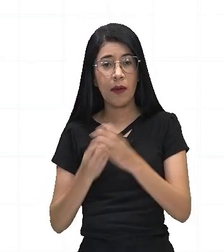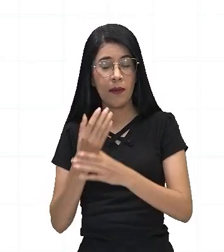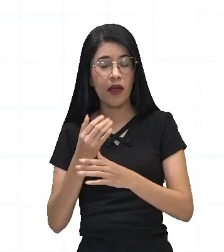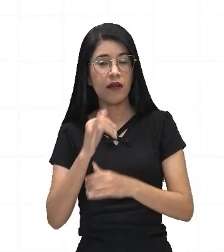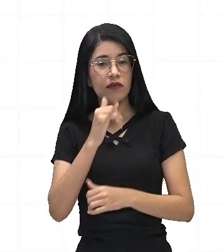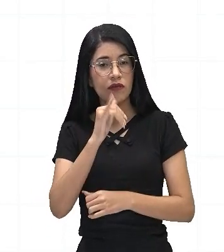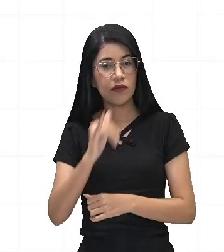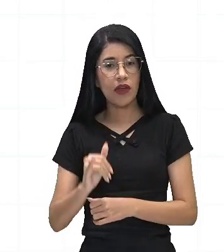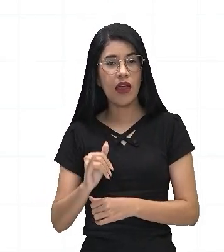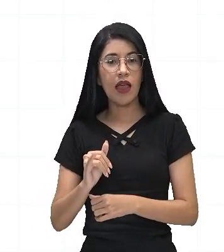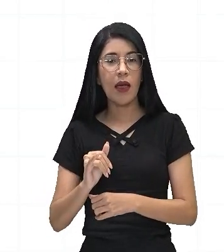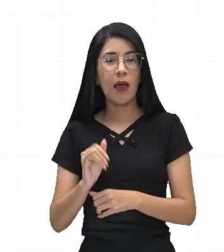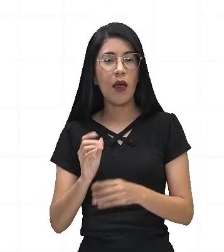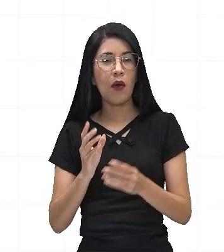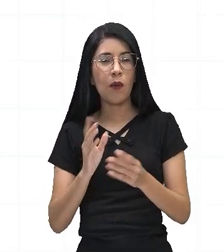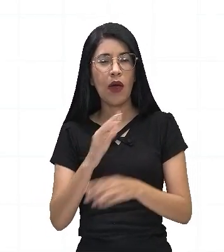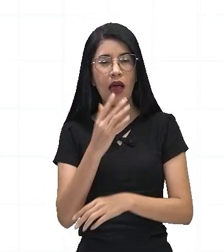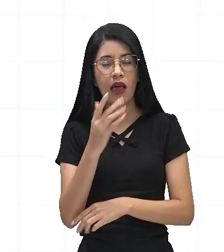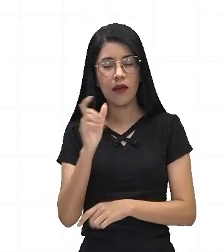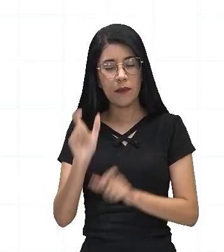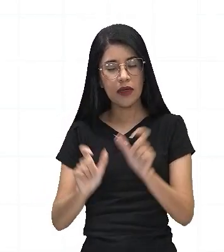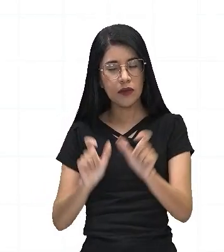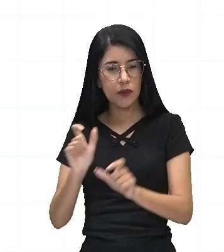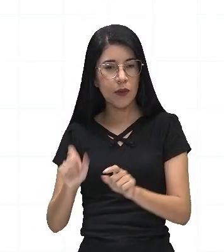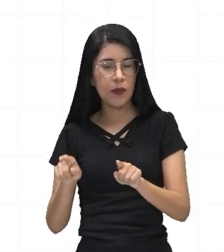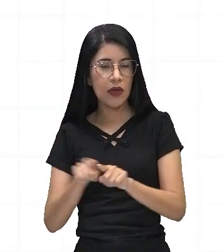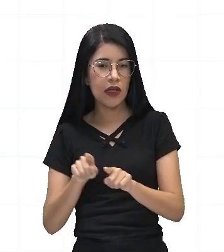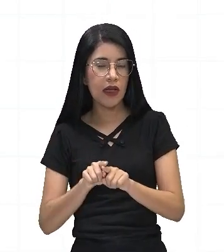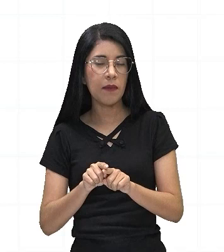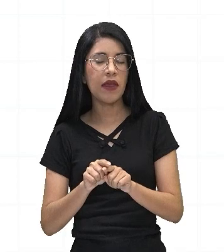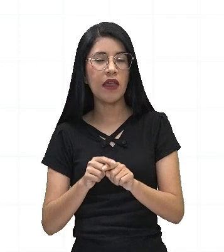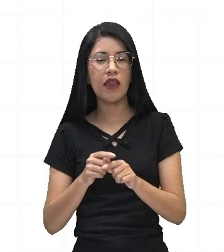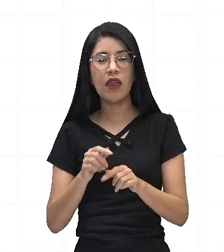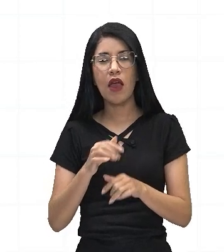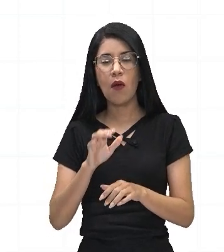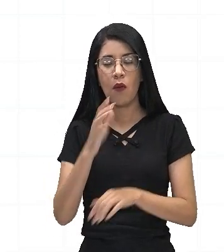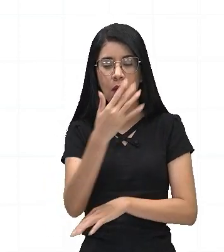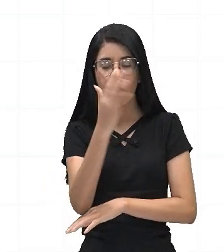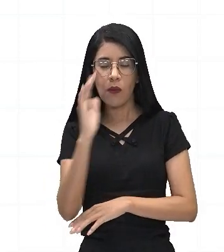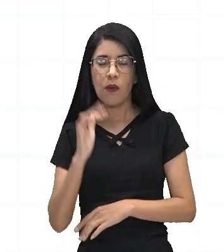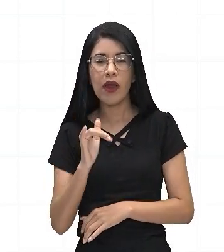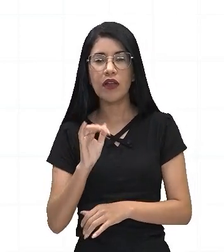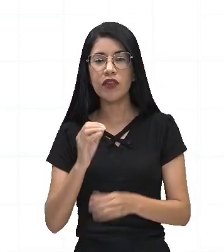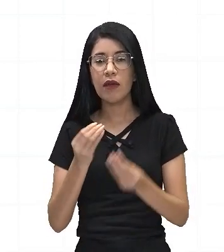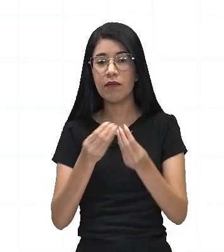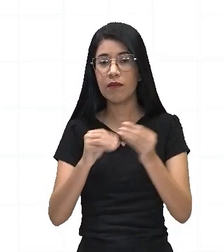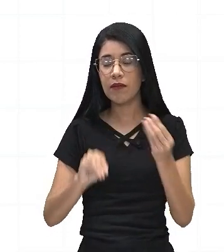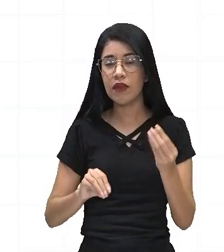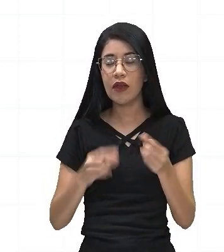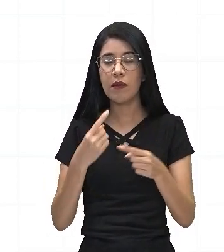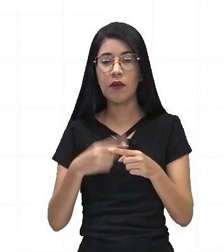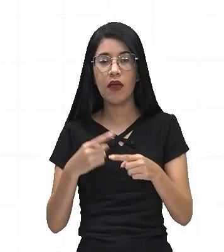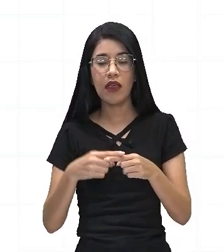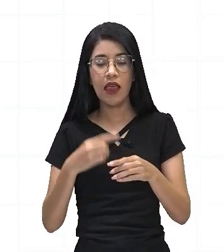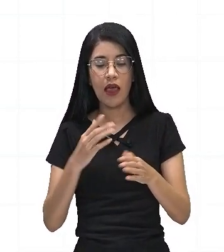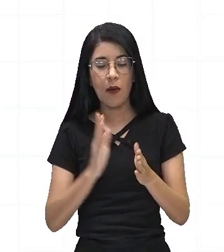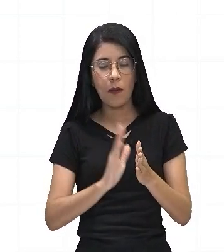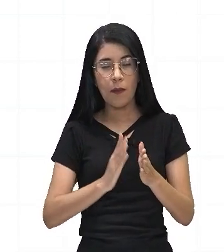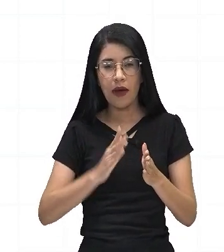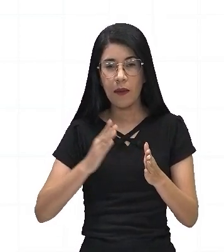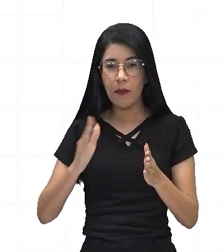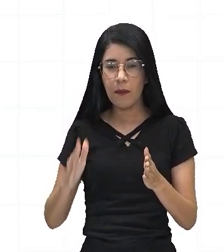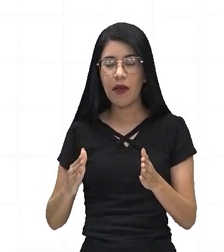é degradante para os homens e o meio ambiente, Porque todo o processo, toda essa forma